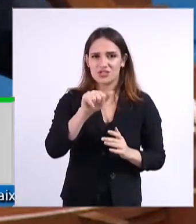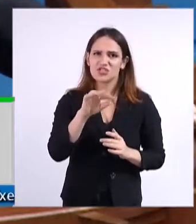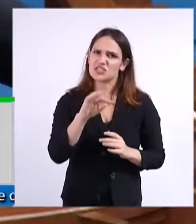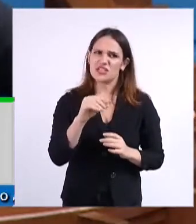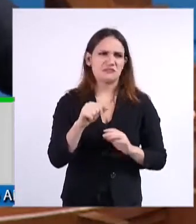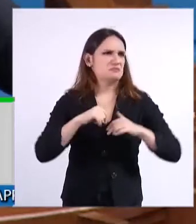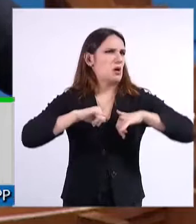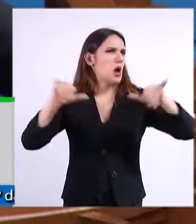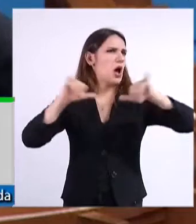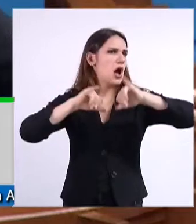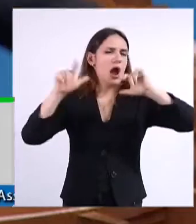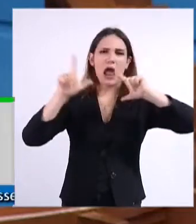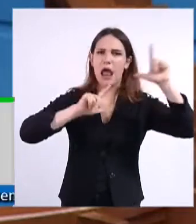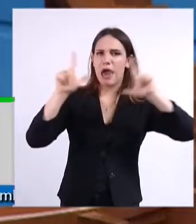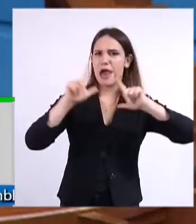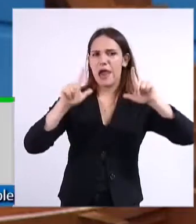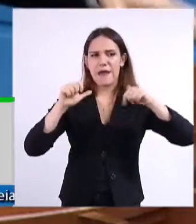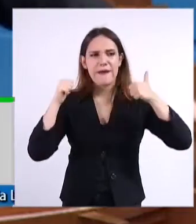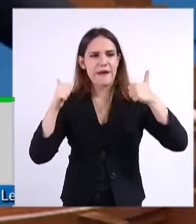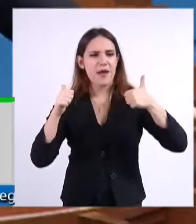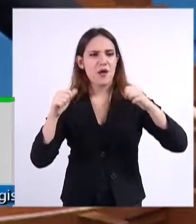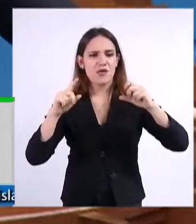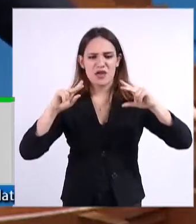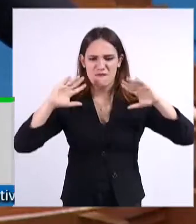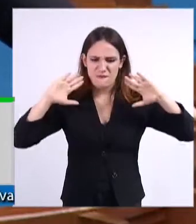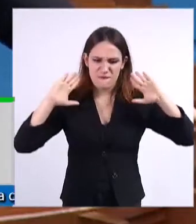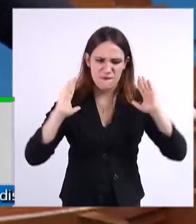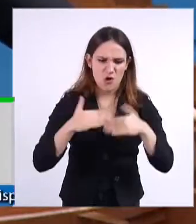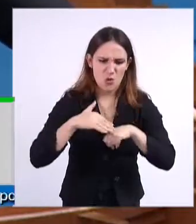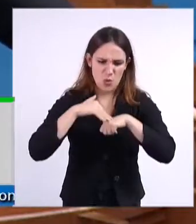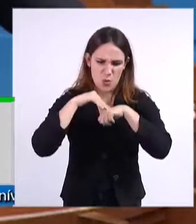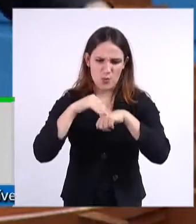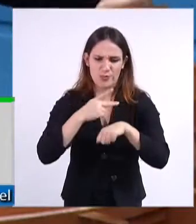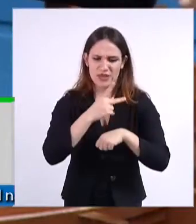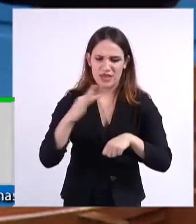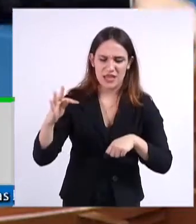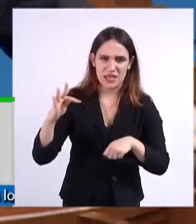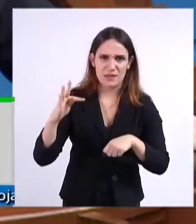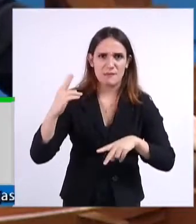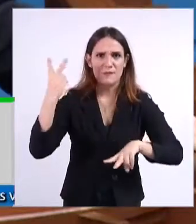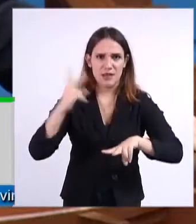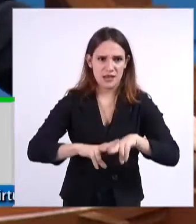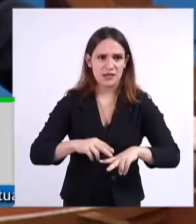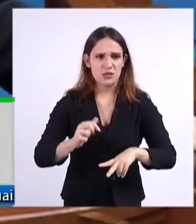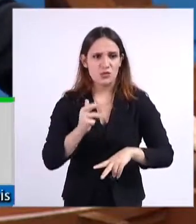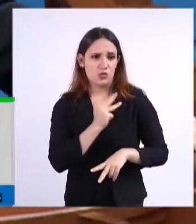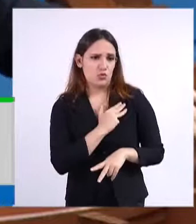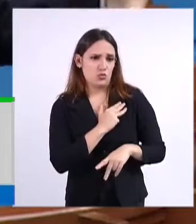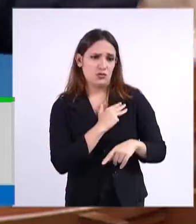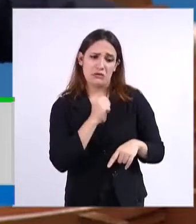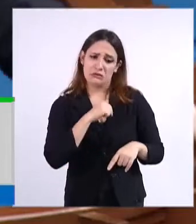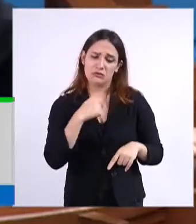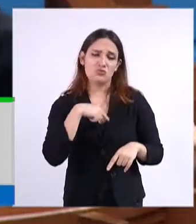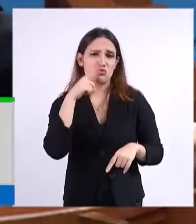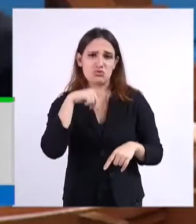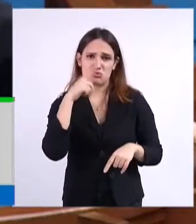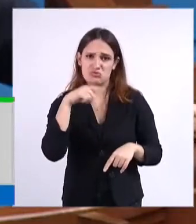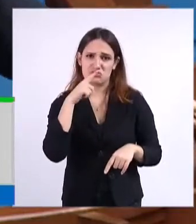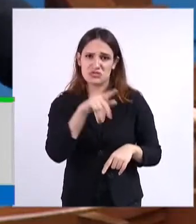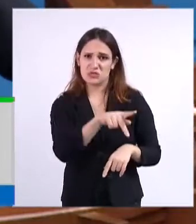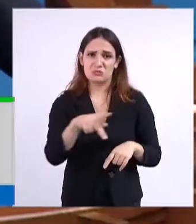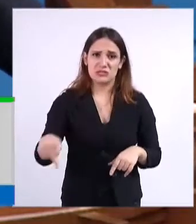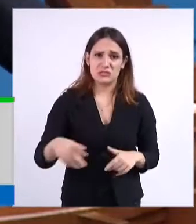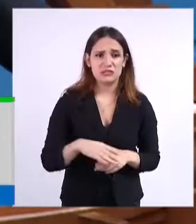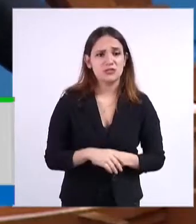na televisão, direcionou tudo para cima do PT, prendeu o presidente Lula para não ser candidato a presidente da